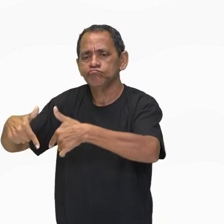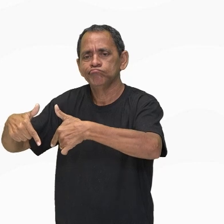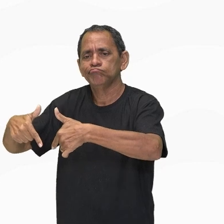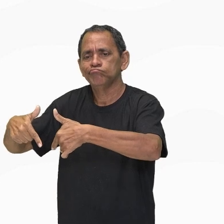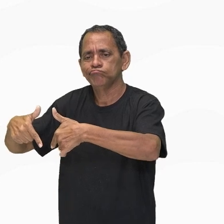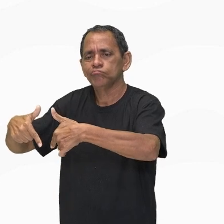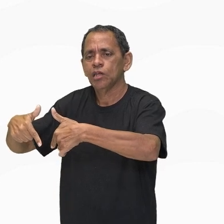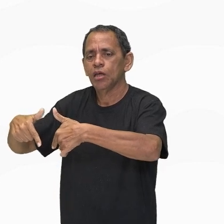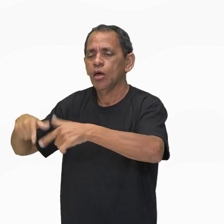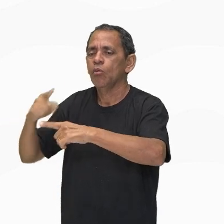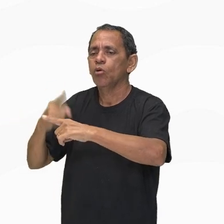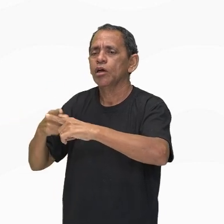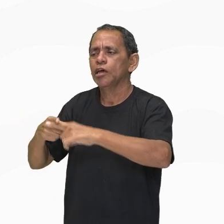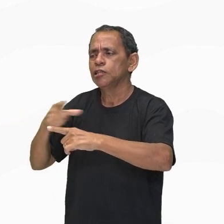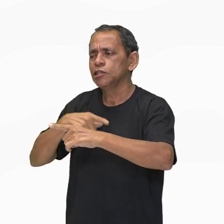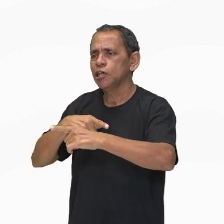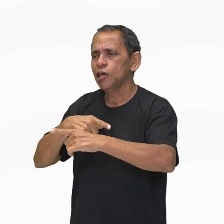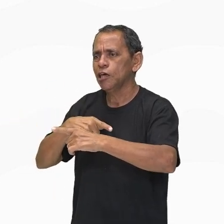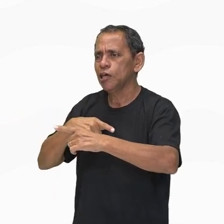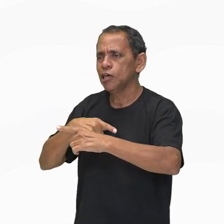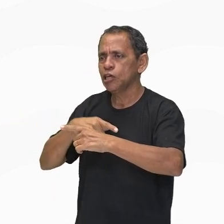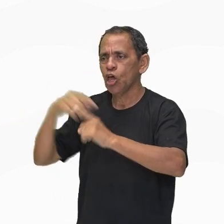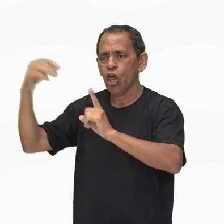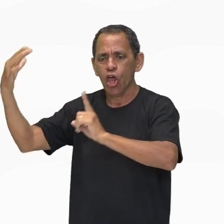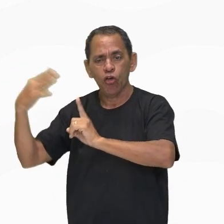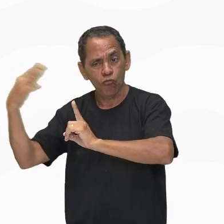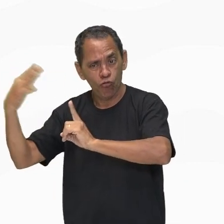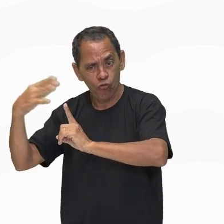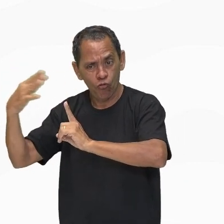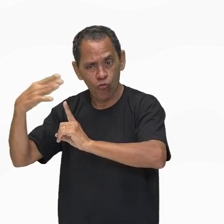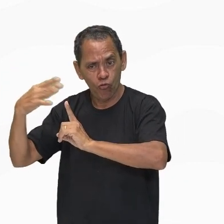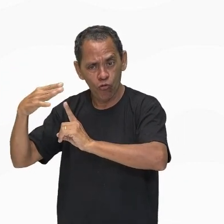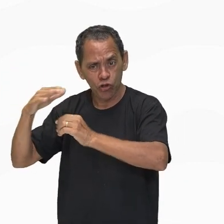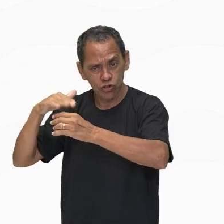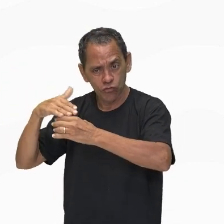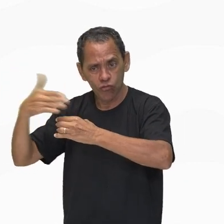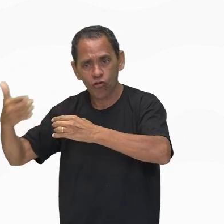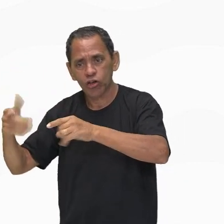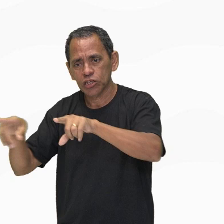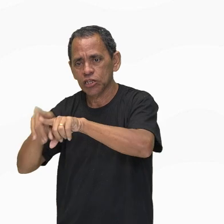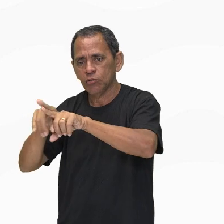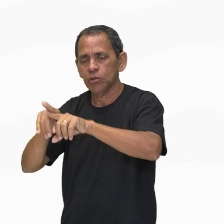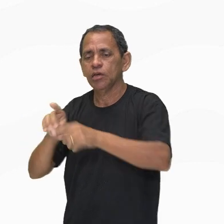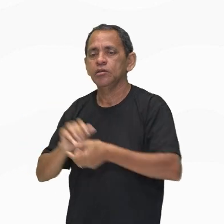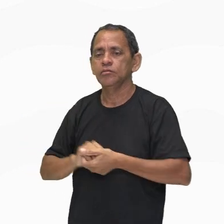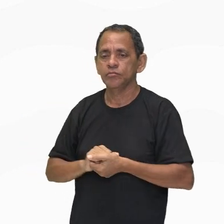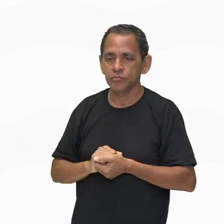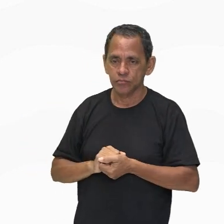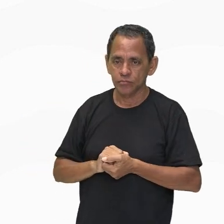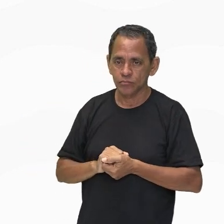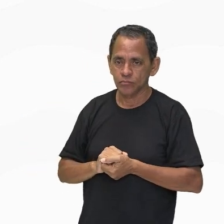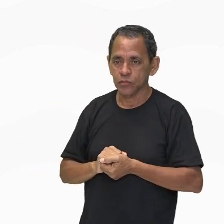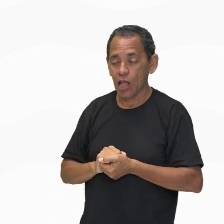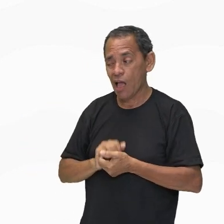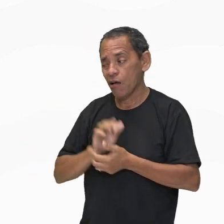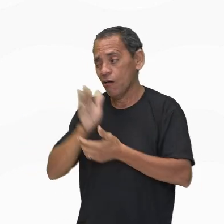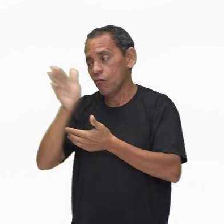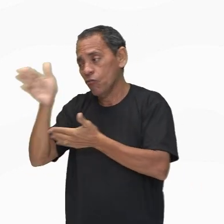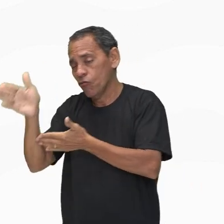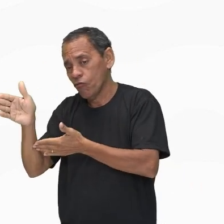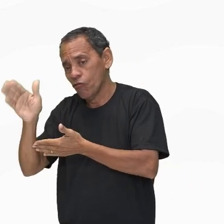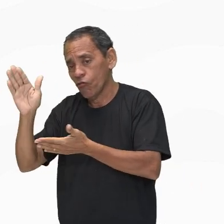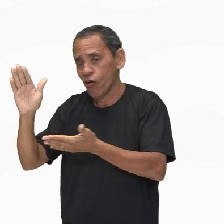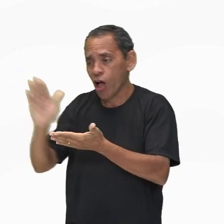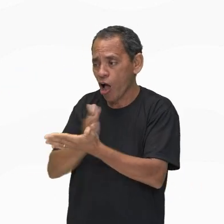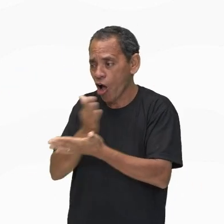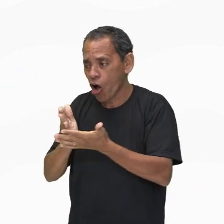há fatores externos demandando que seja feito. Então, ela é baseada em alguns desejos que o indivíduo